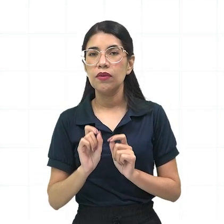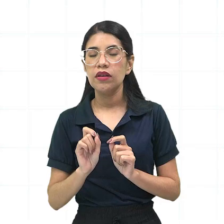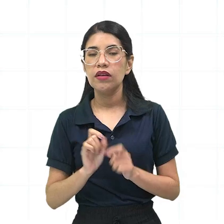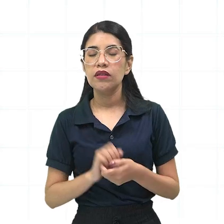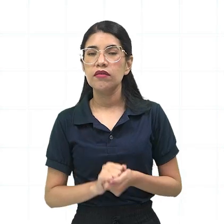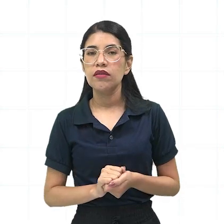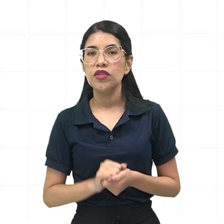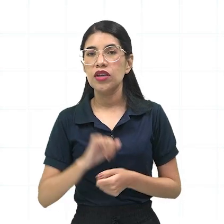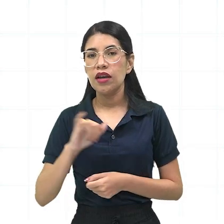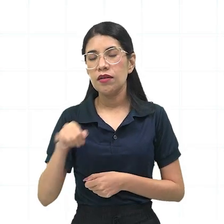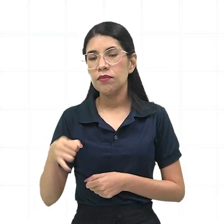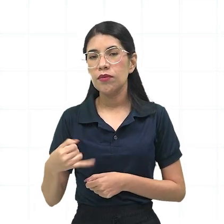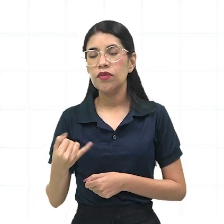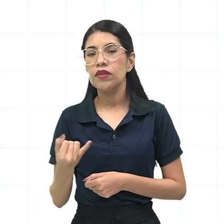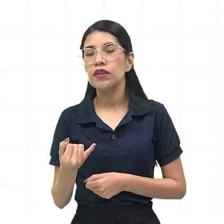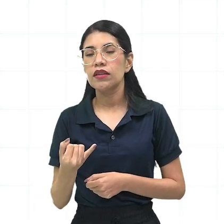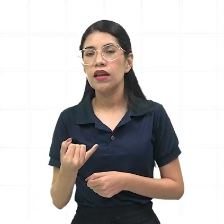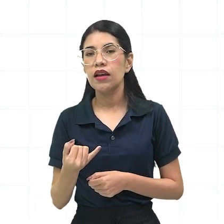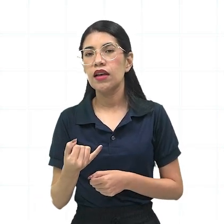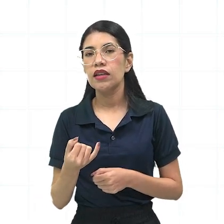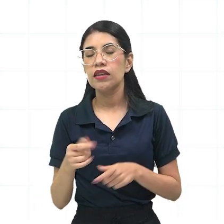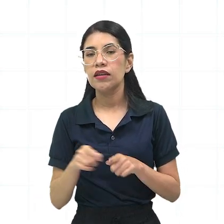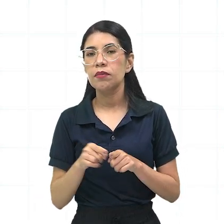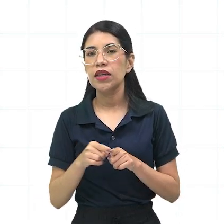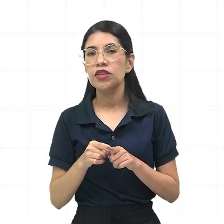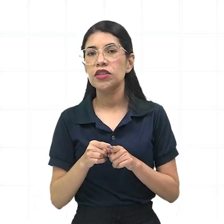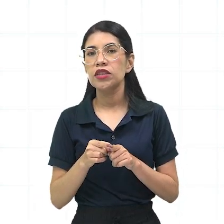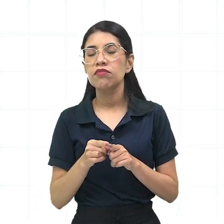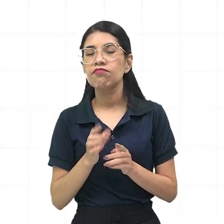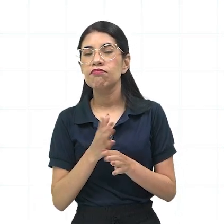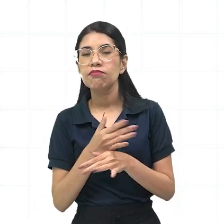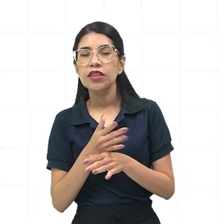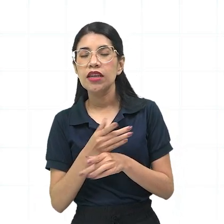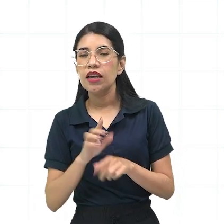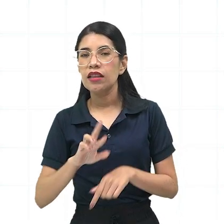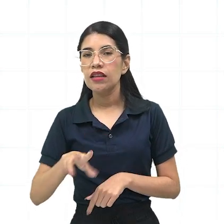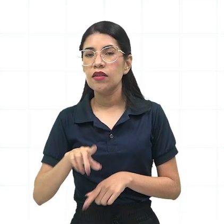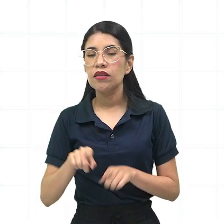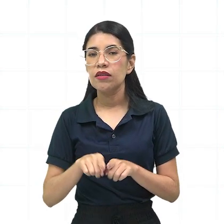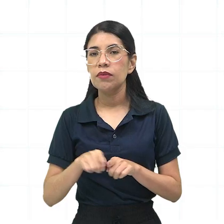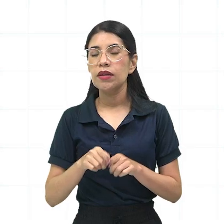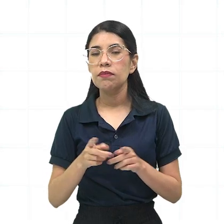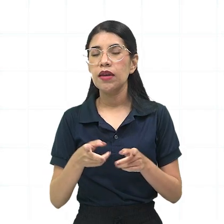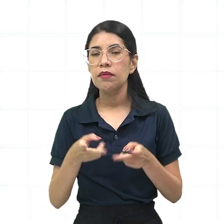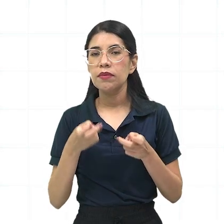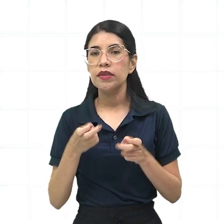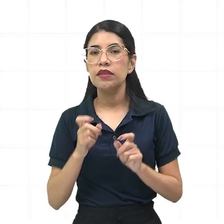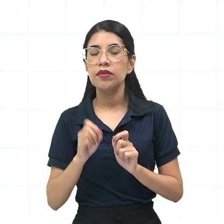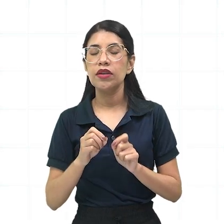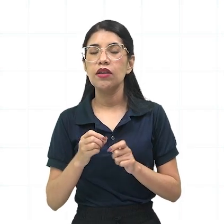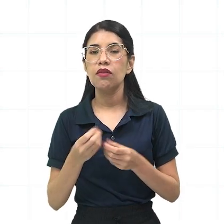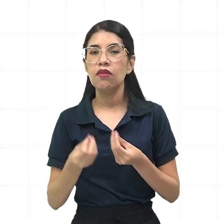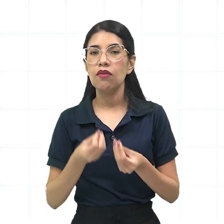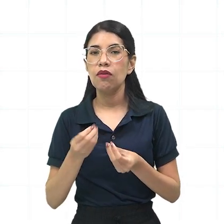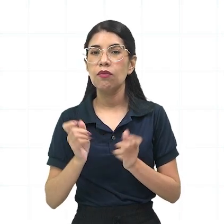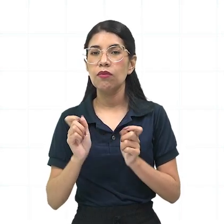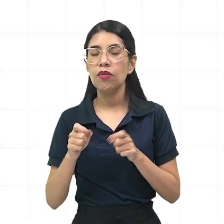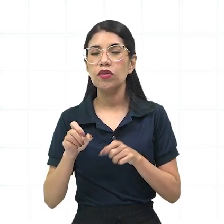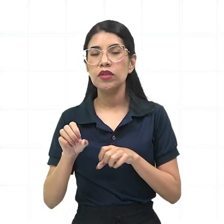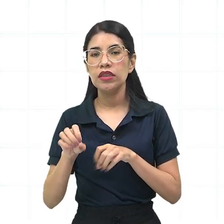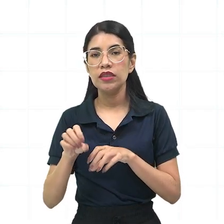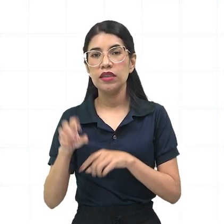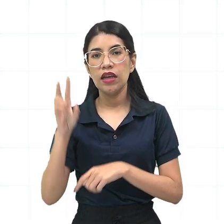eu curtir, de eu me distrair, mas também de reconhecer que vai contar a história da